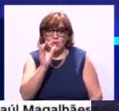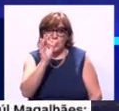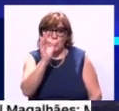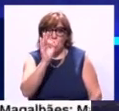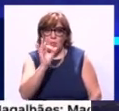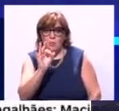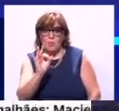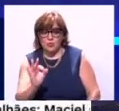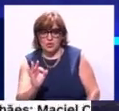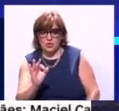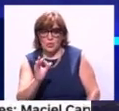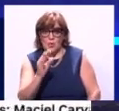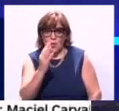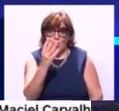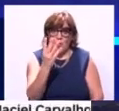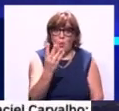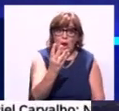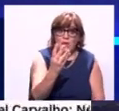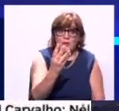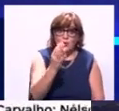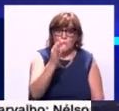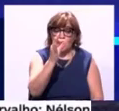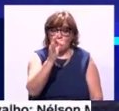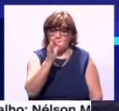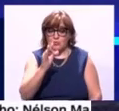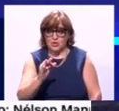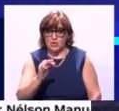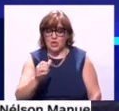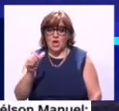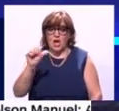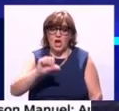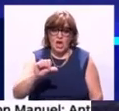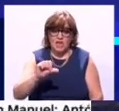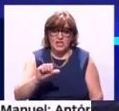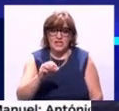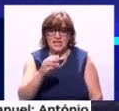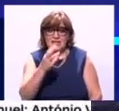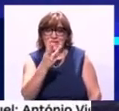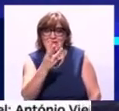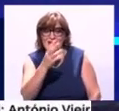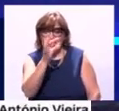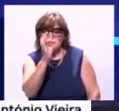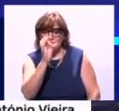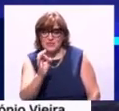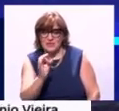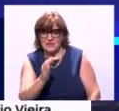Repare, 4%. As cotizações representam 3%.